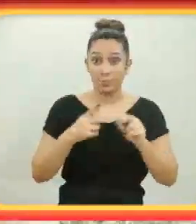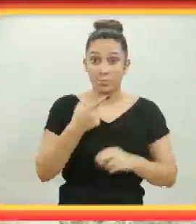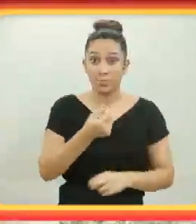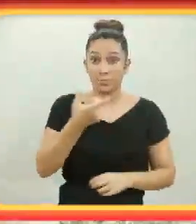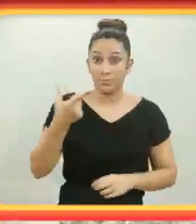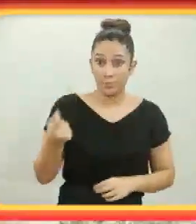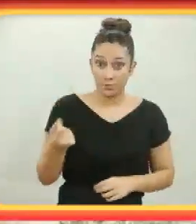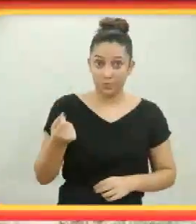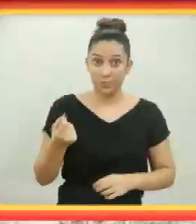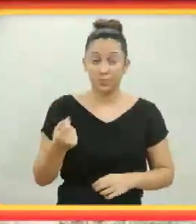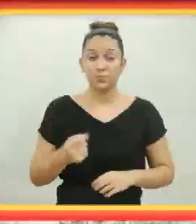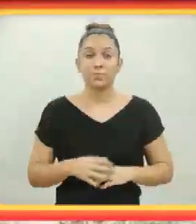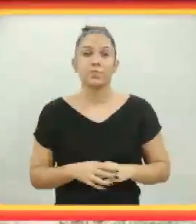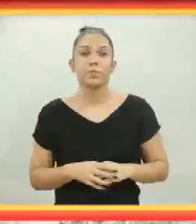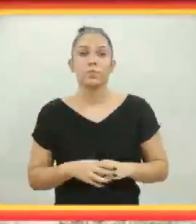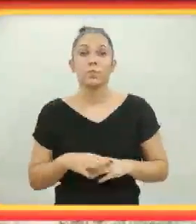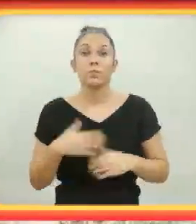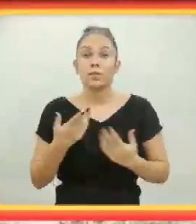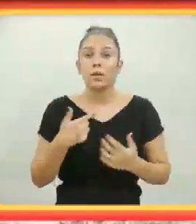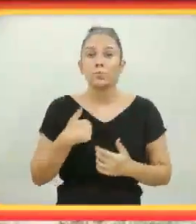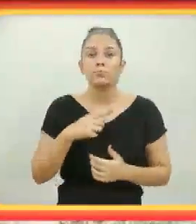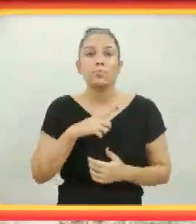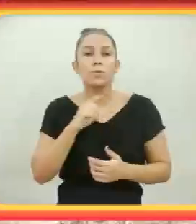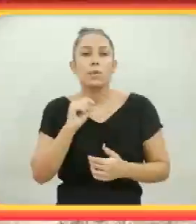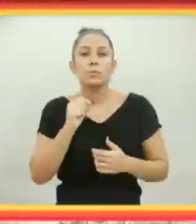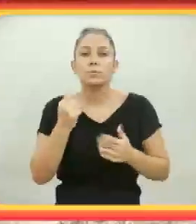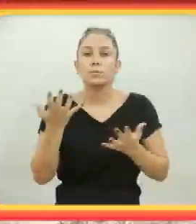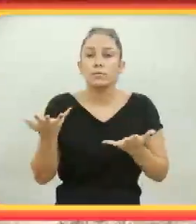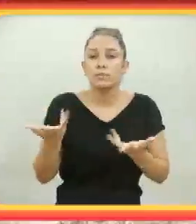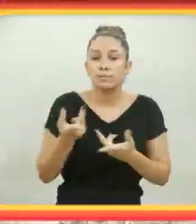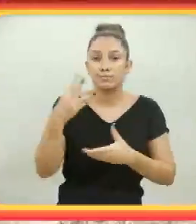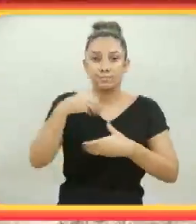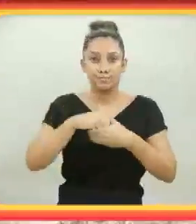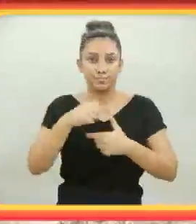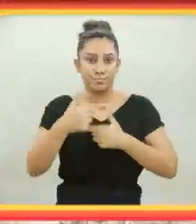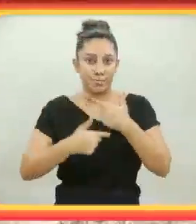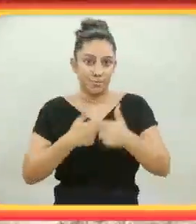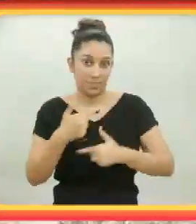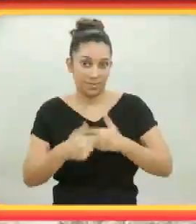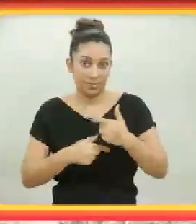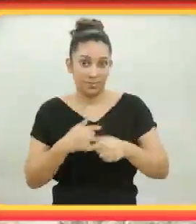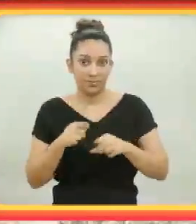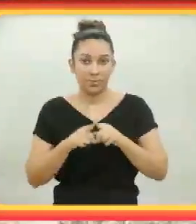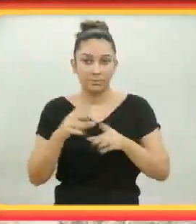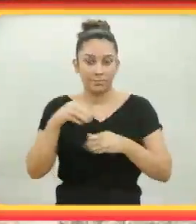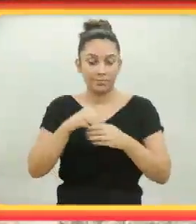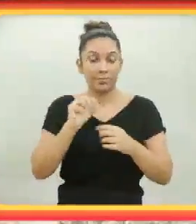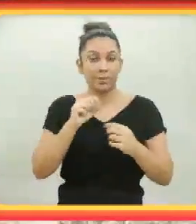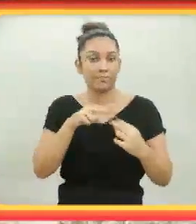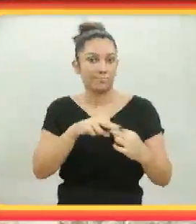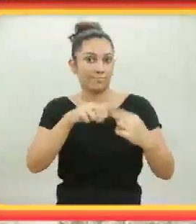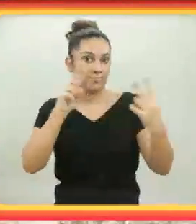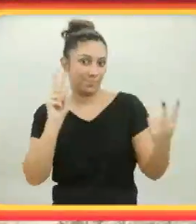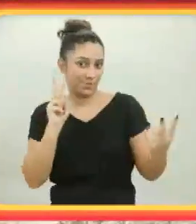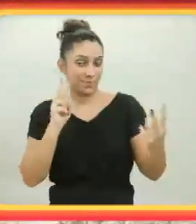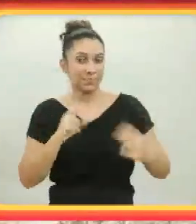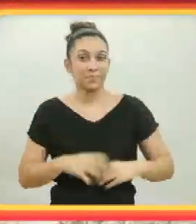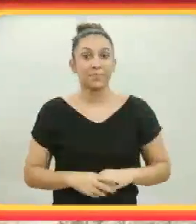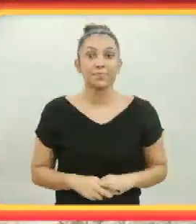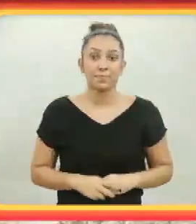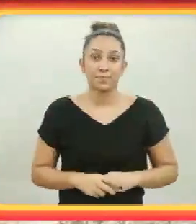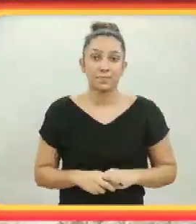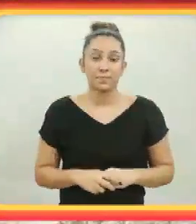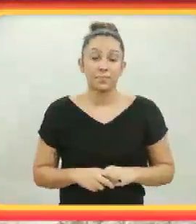A minha intenção é, passando esse período de pandemia, que me formei no período da pandemia, né, agora